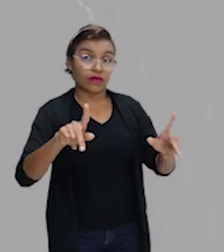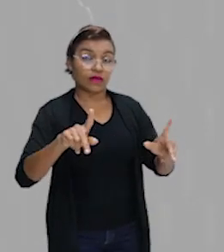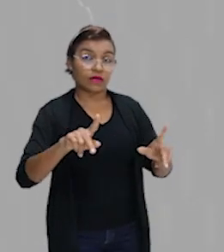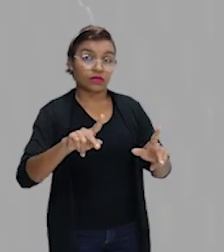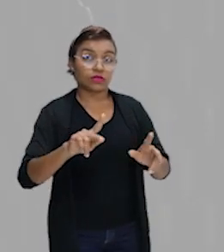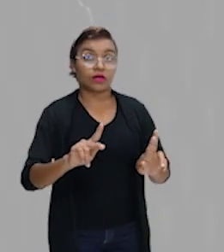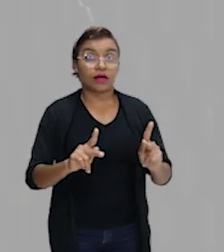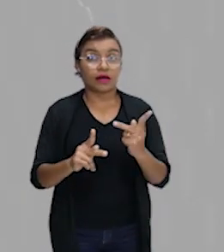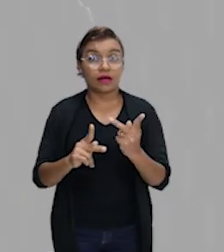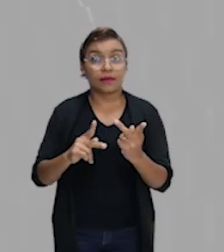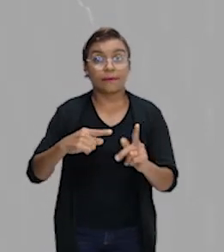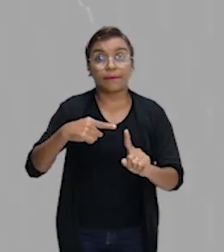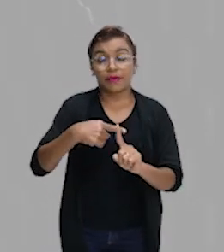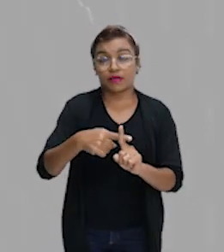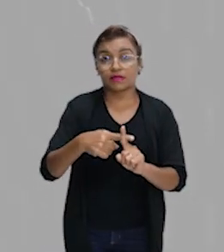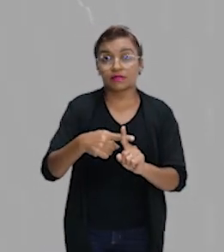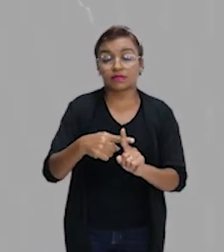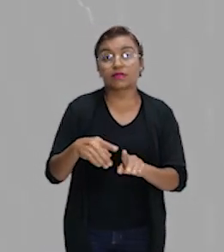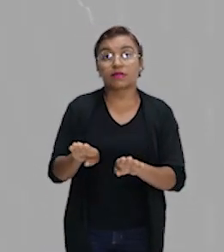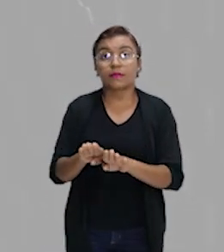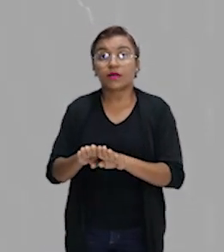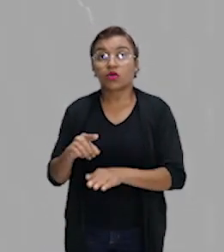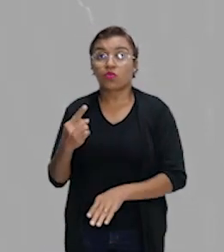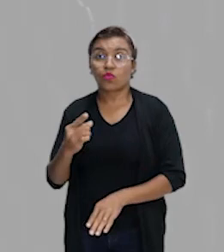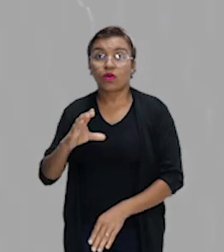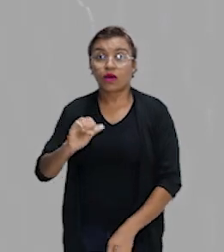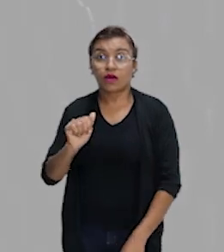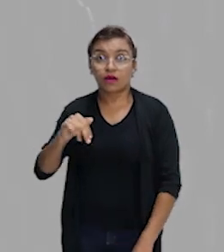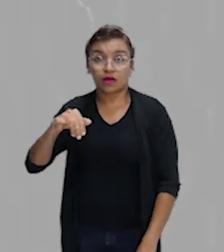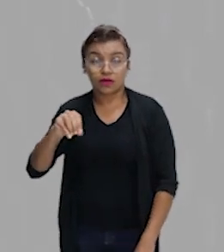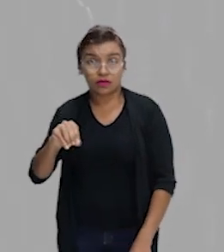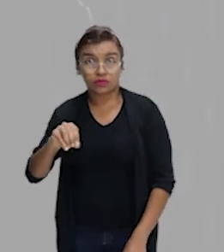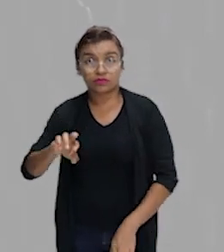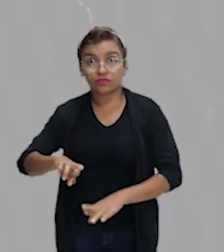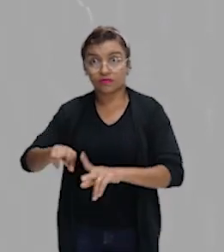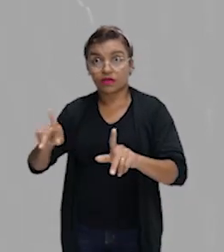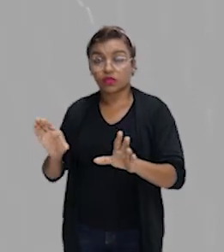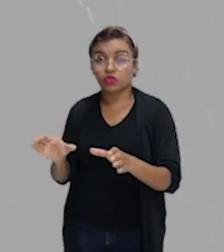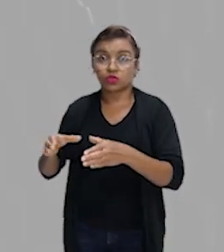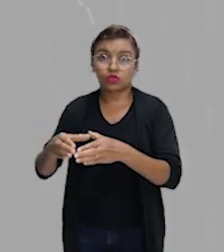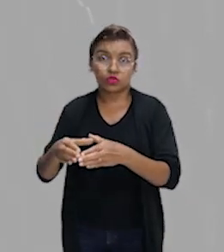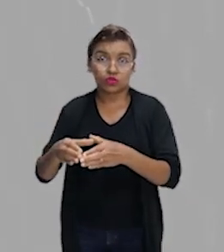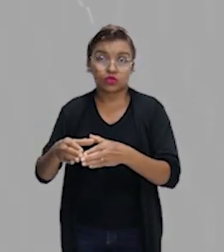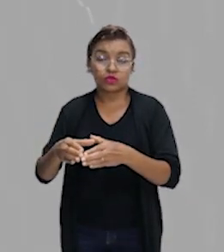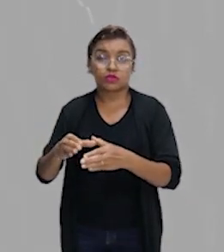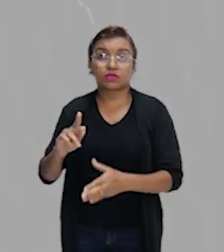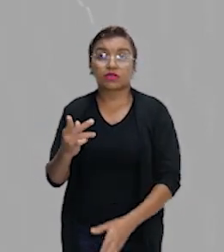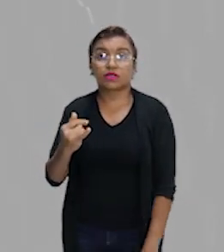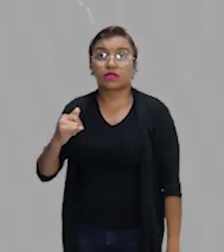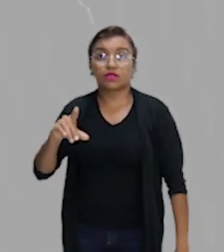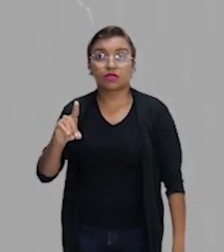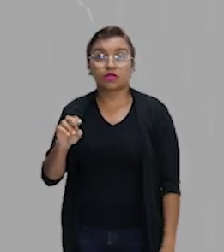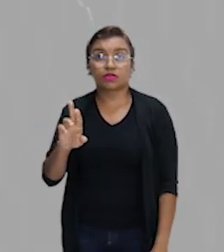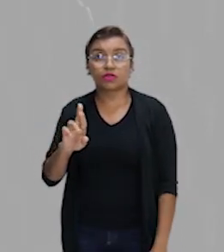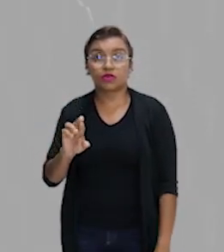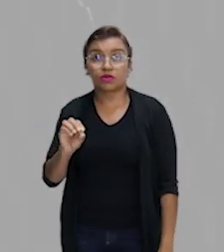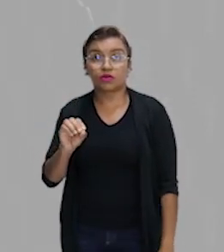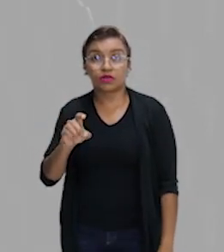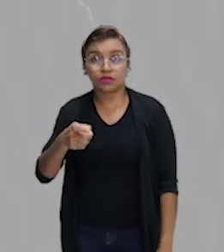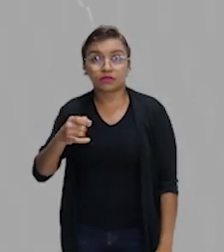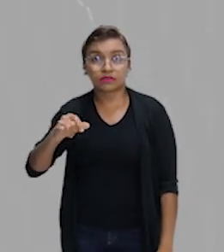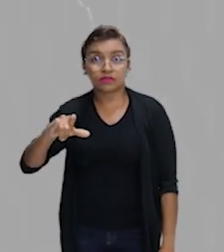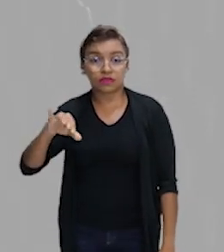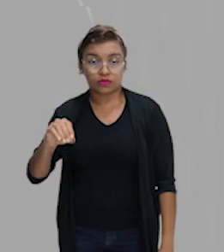menos um ânion diferente do grupo OH-, o grupo hidroxila. Então, como exemplo,